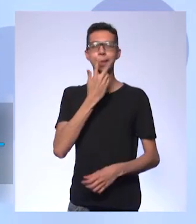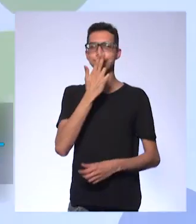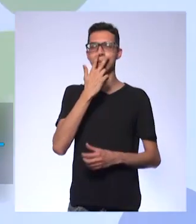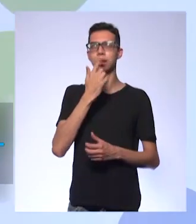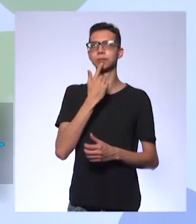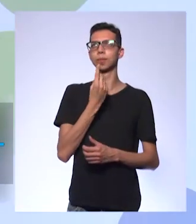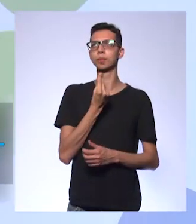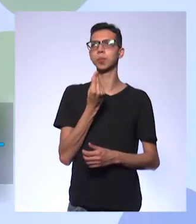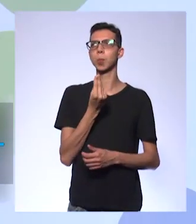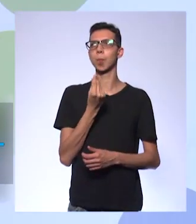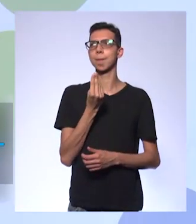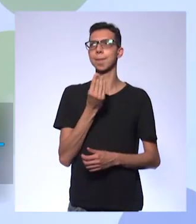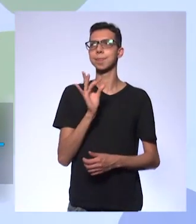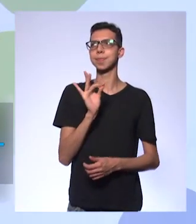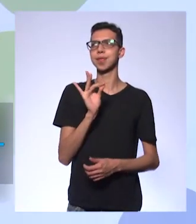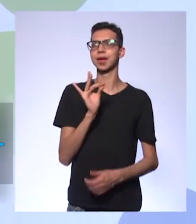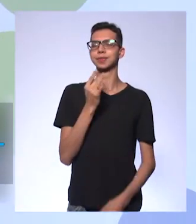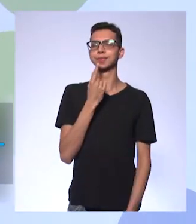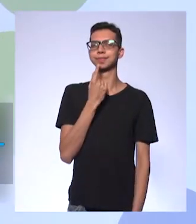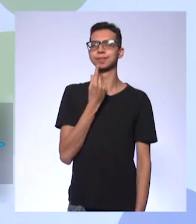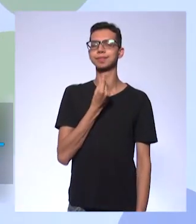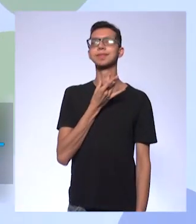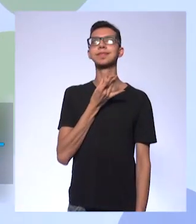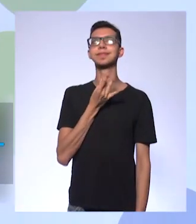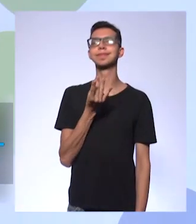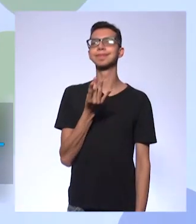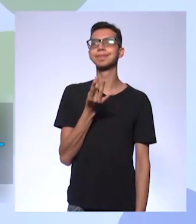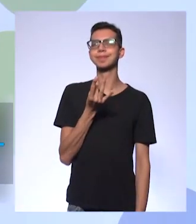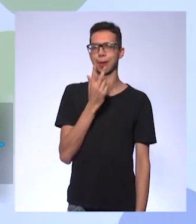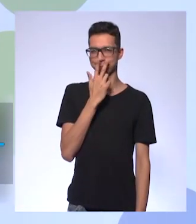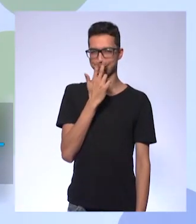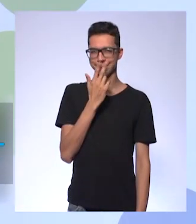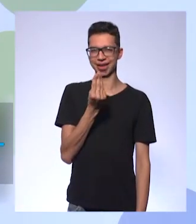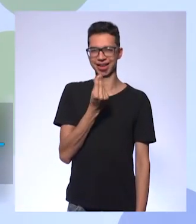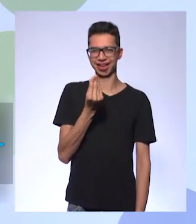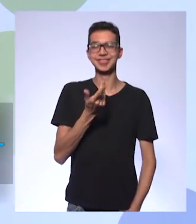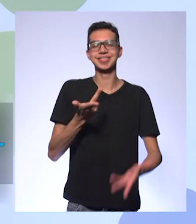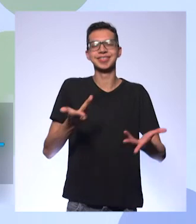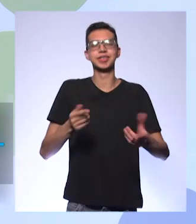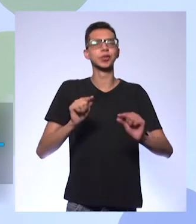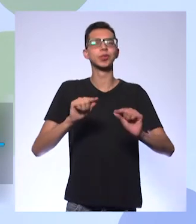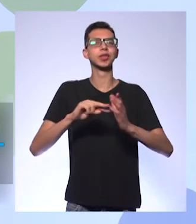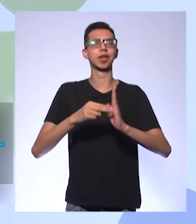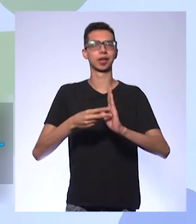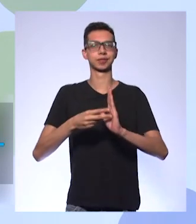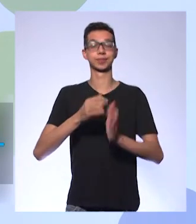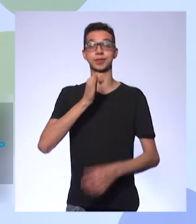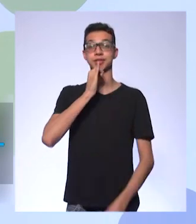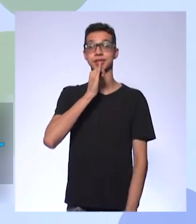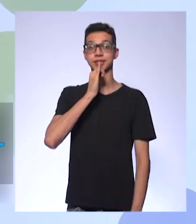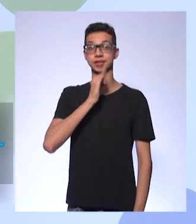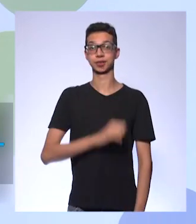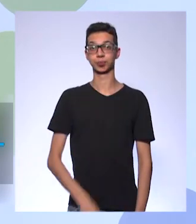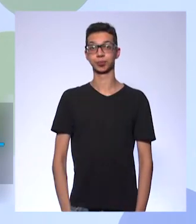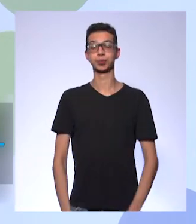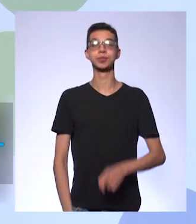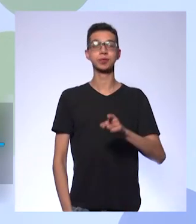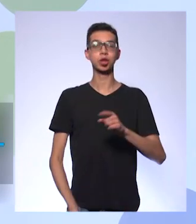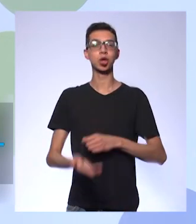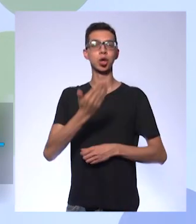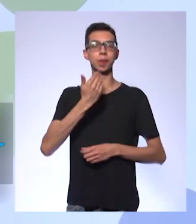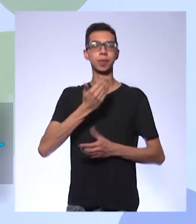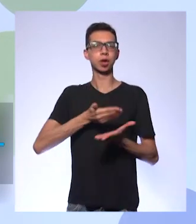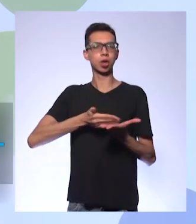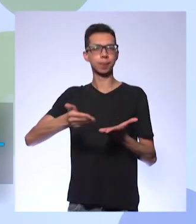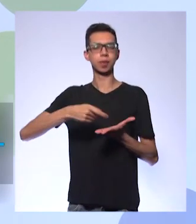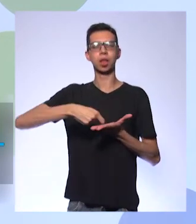alimentar. preparando ali, né? Vai dando aquela salivada. E o que que é isso? Né? Quando a gente vai iniciar a alimentação,